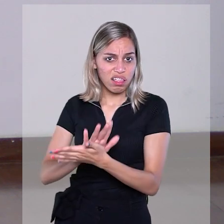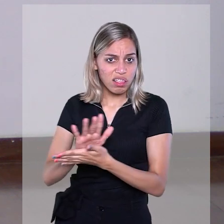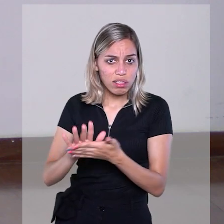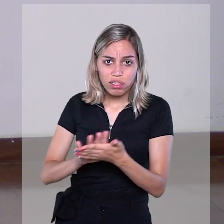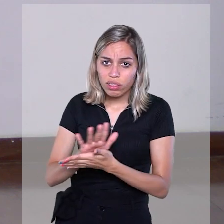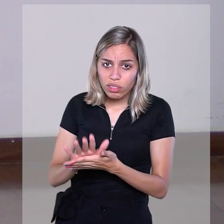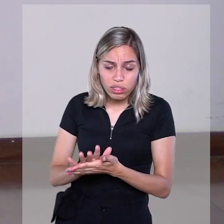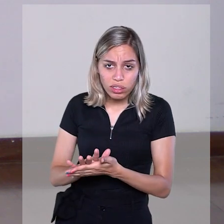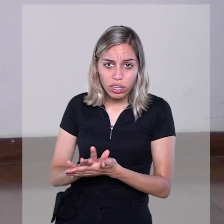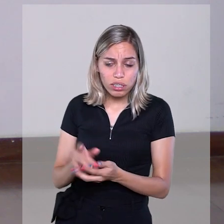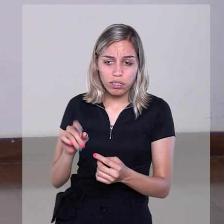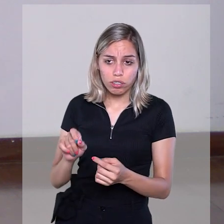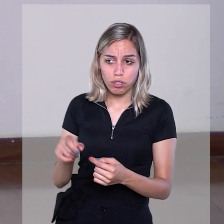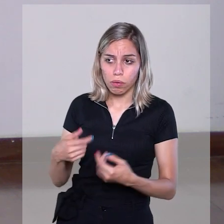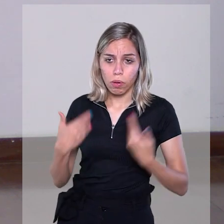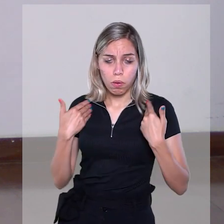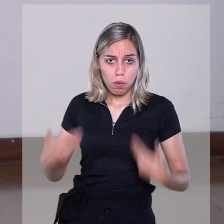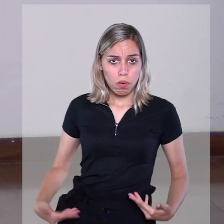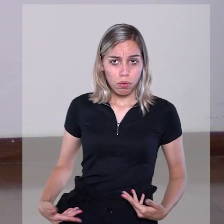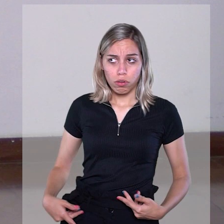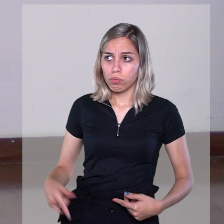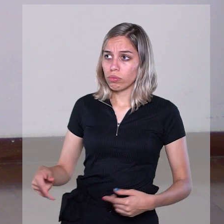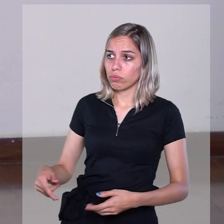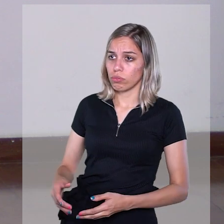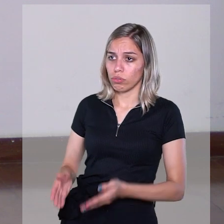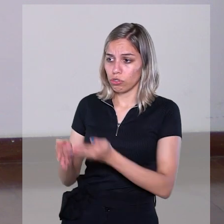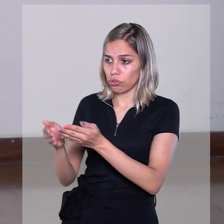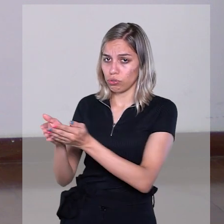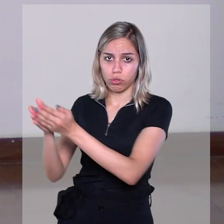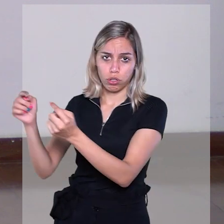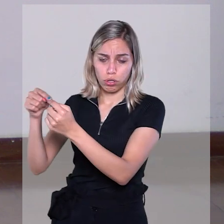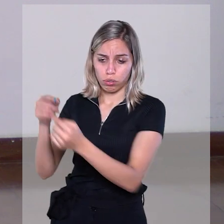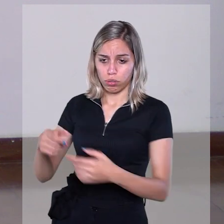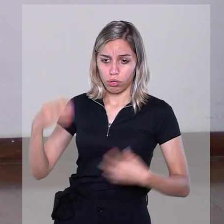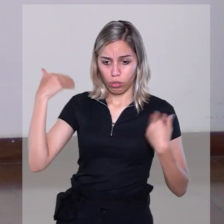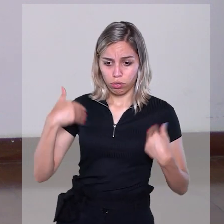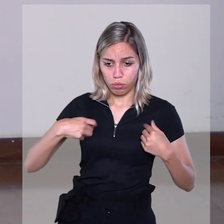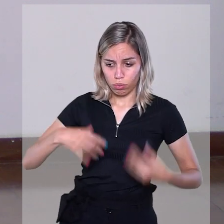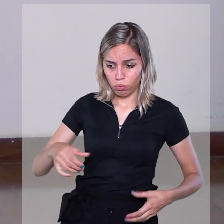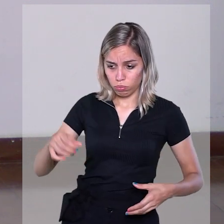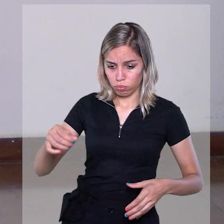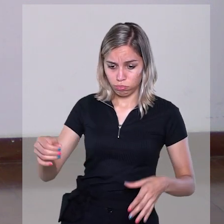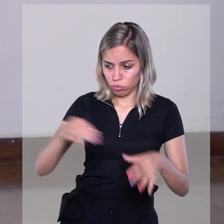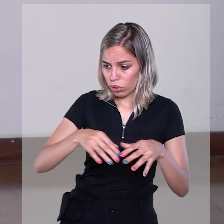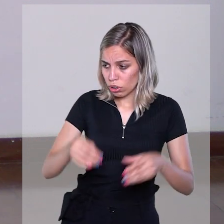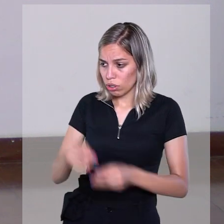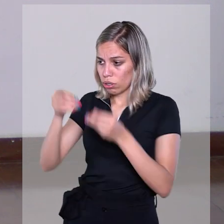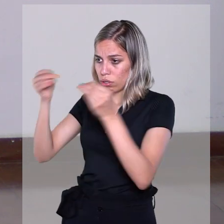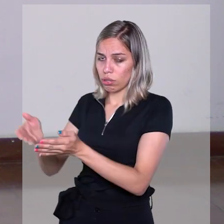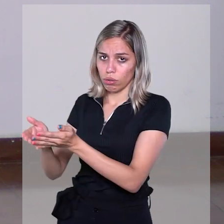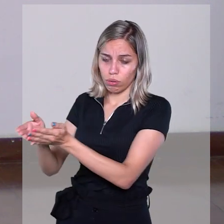Rio de Janeiro é o fantasma que vai nos assombrar para todo sempre. Porque, ao